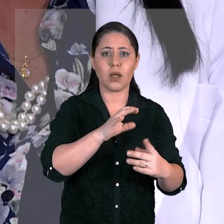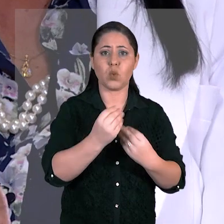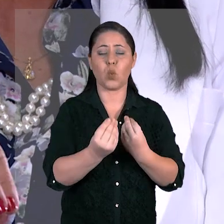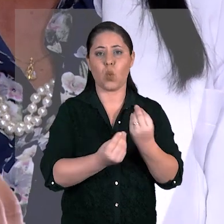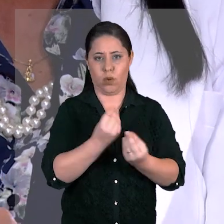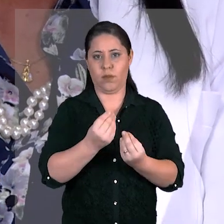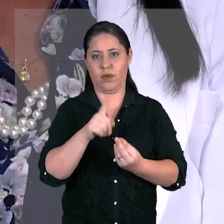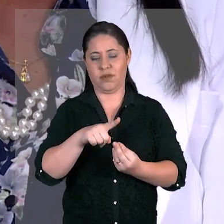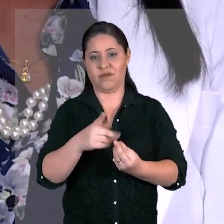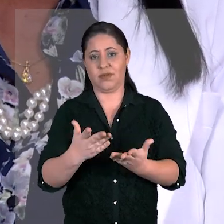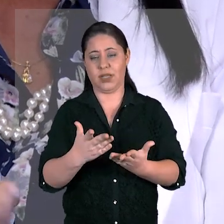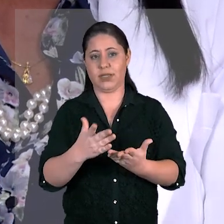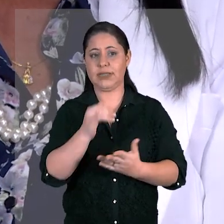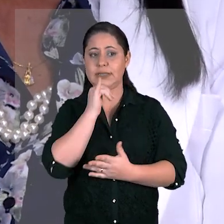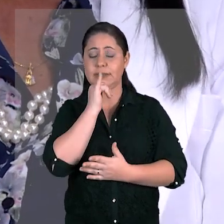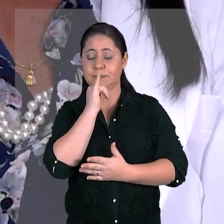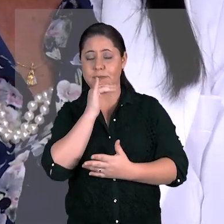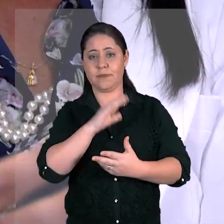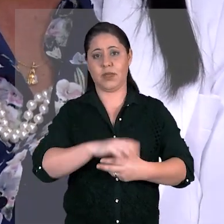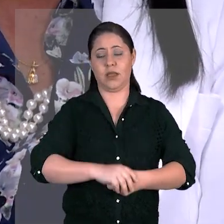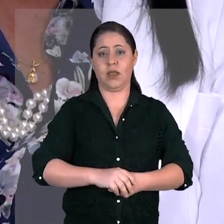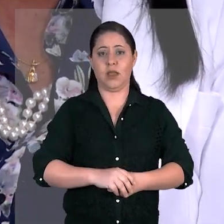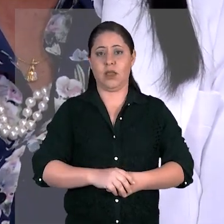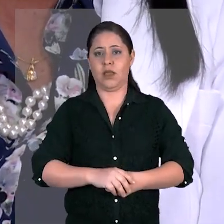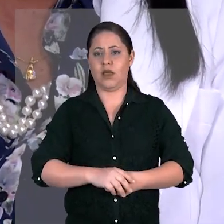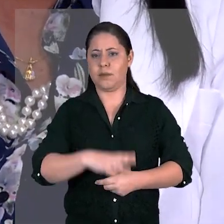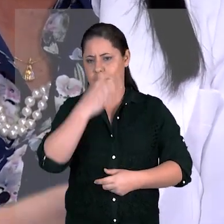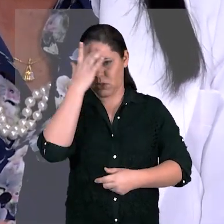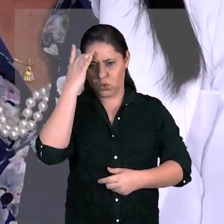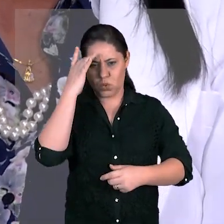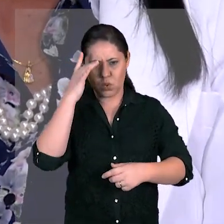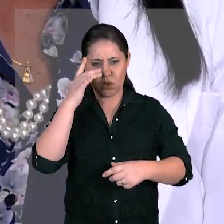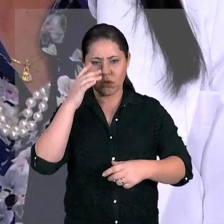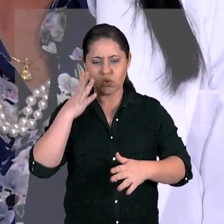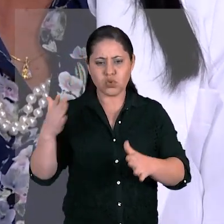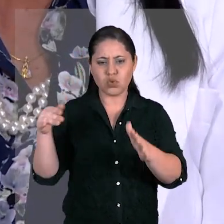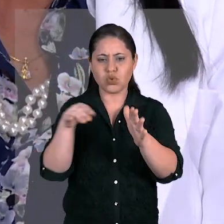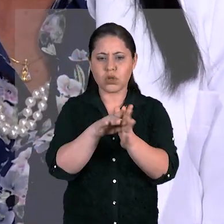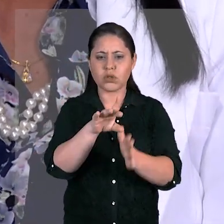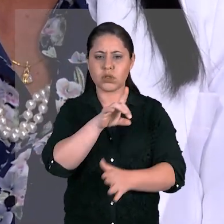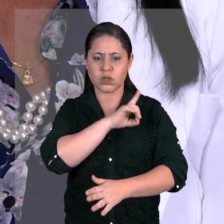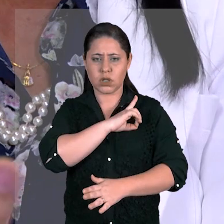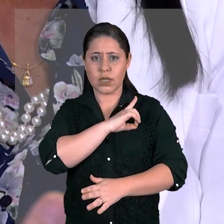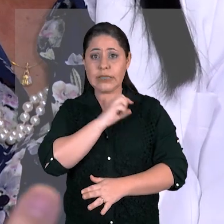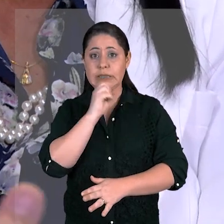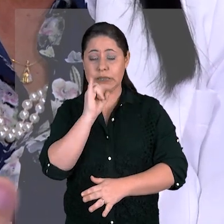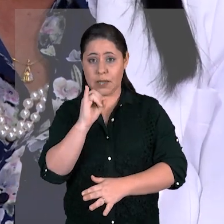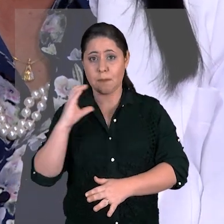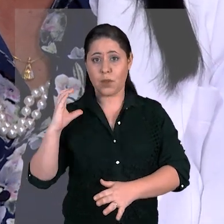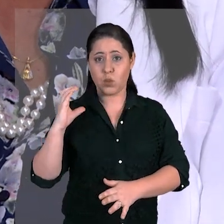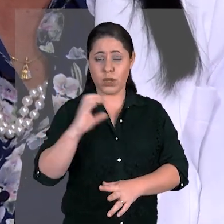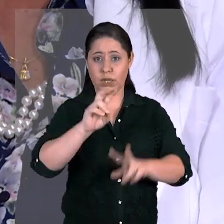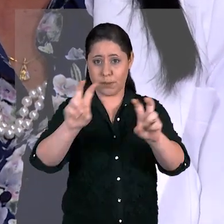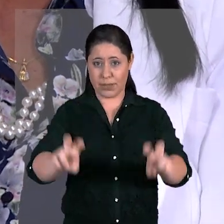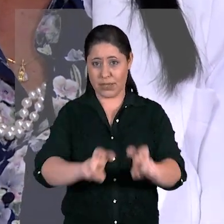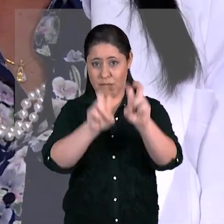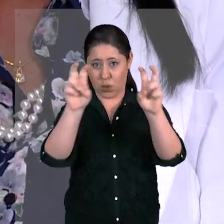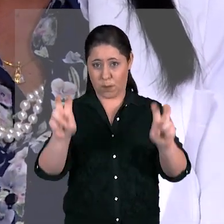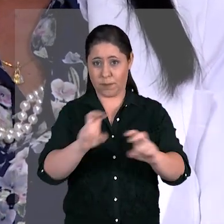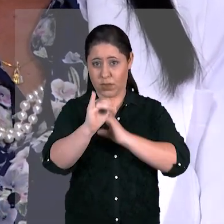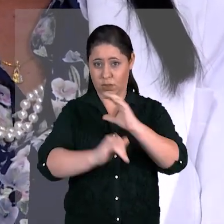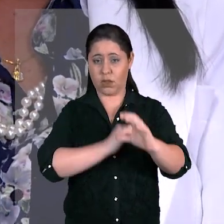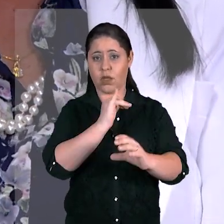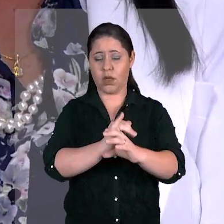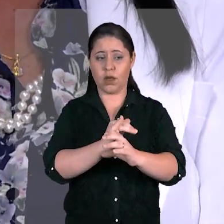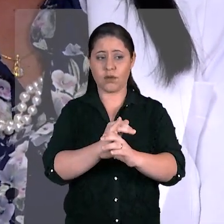ameaça. Aí, agora, no caso de esse crime apresentado no balcão da delegacia for um crime virtual, ele vai ser encaminhado para essa